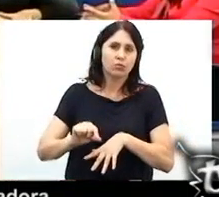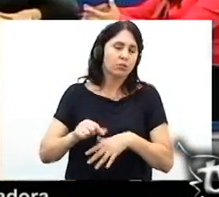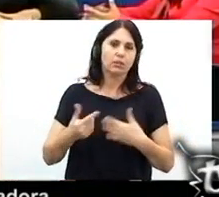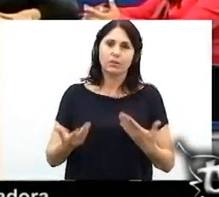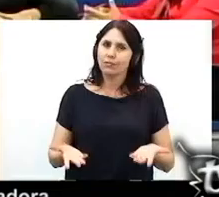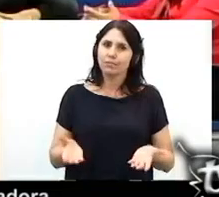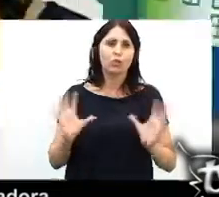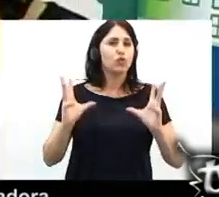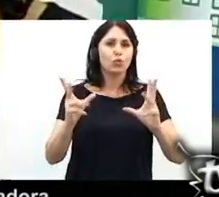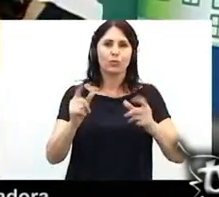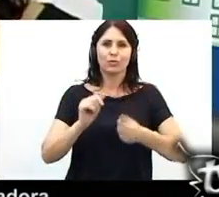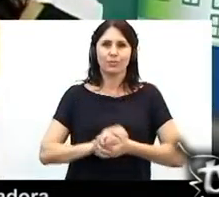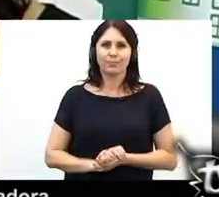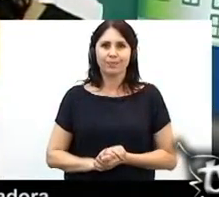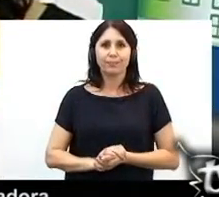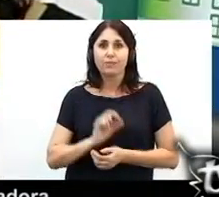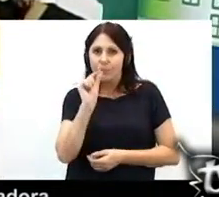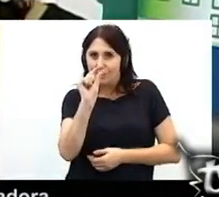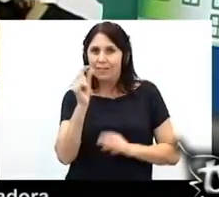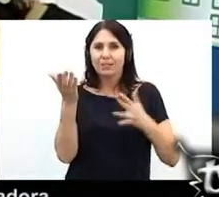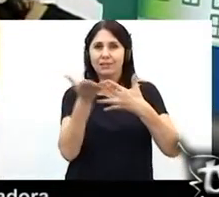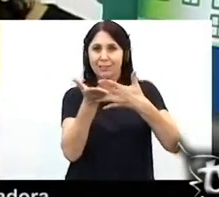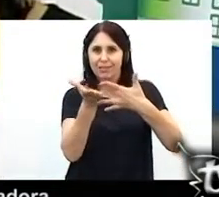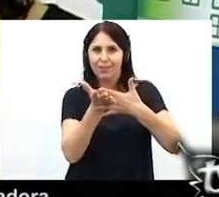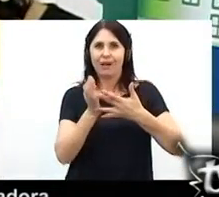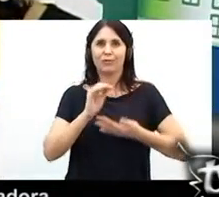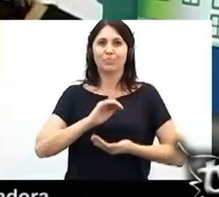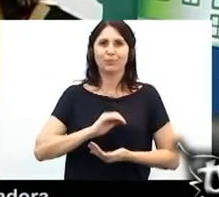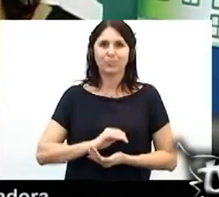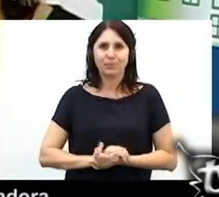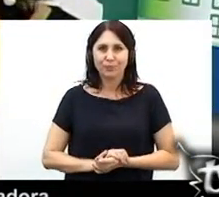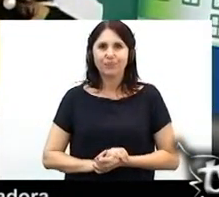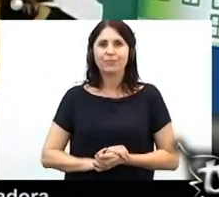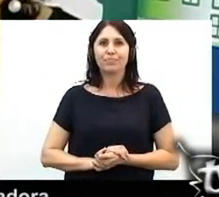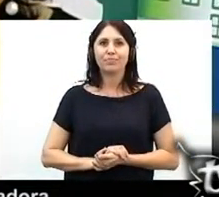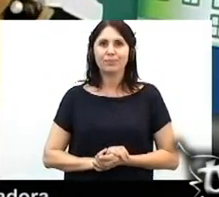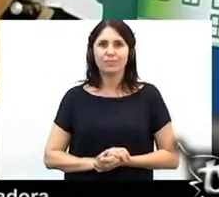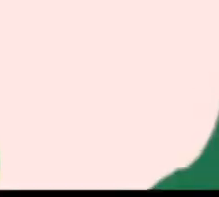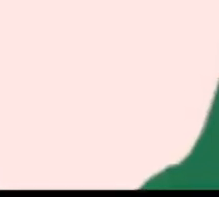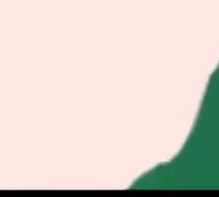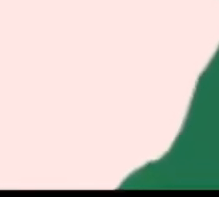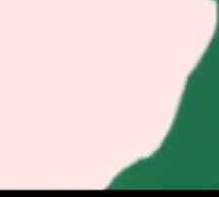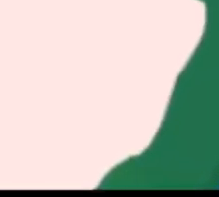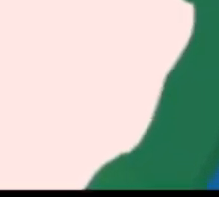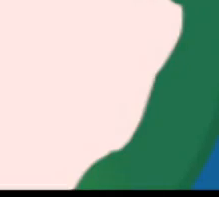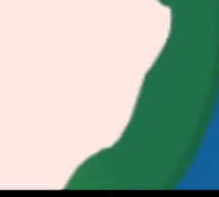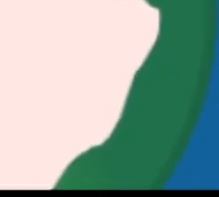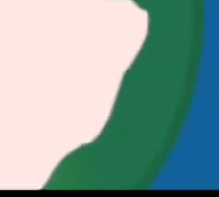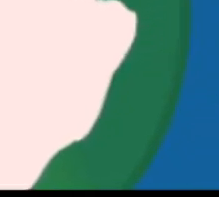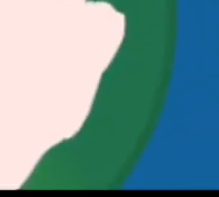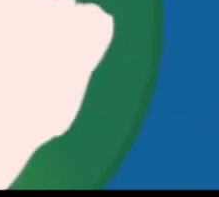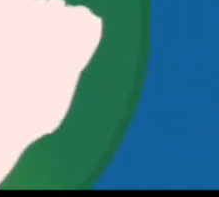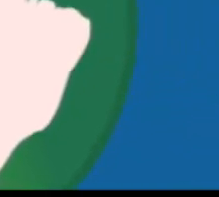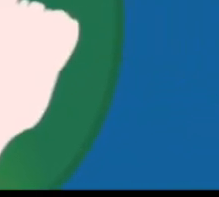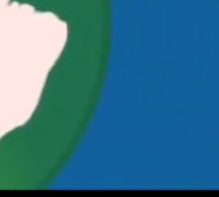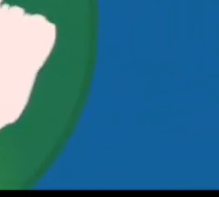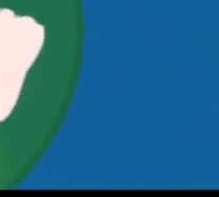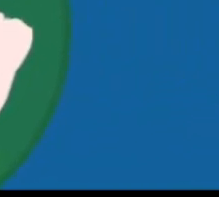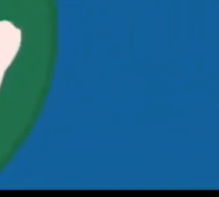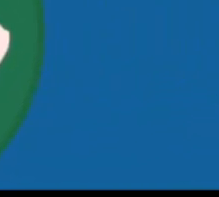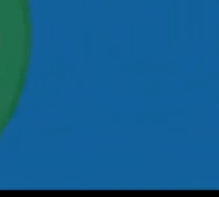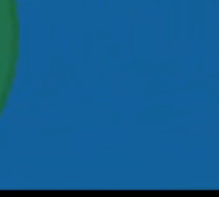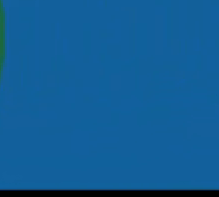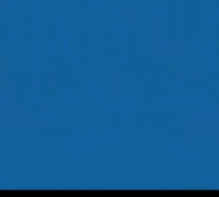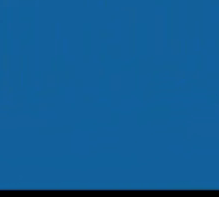pensar na tecnologia que possa dar suporte para toda a população, né? Então, sejam com as suas deficiências, seja com a